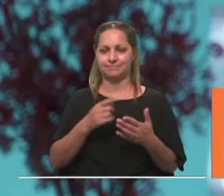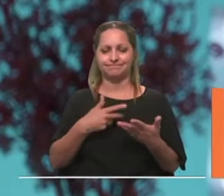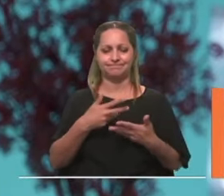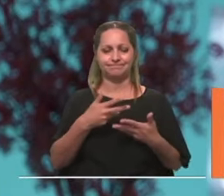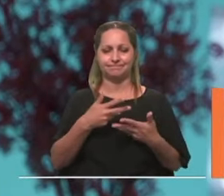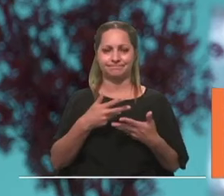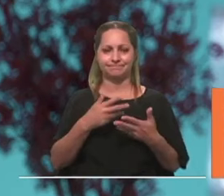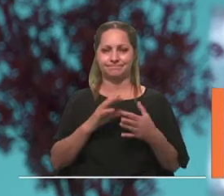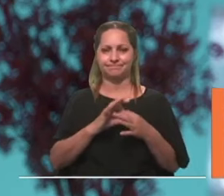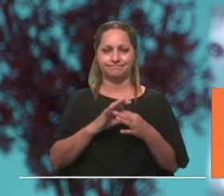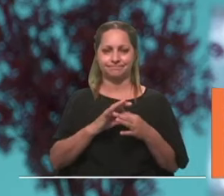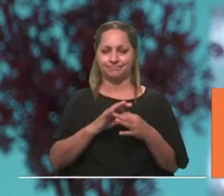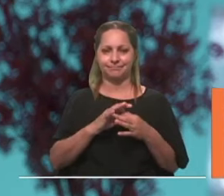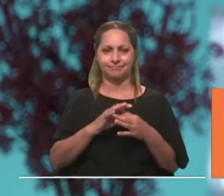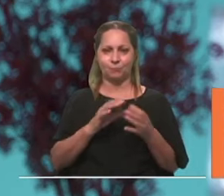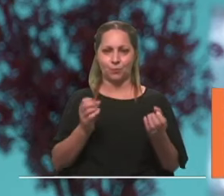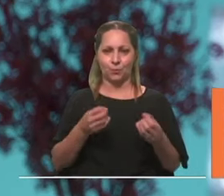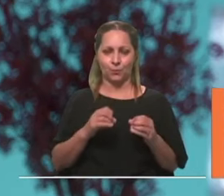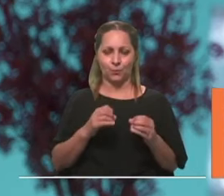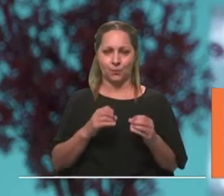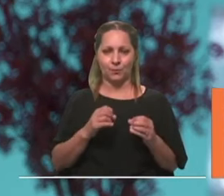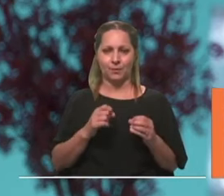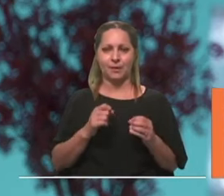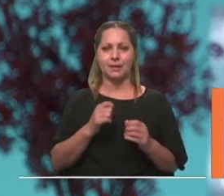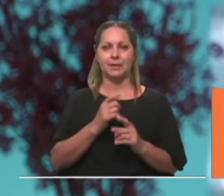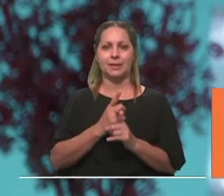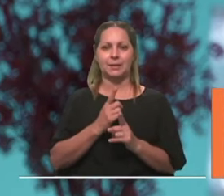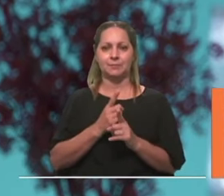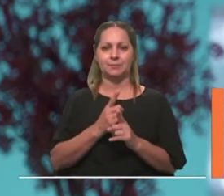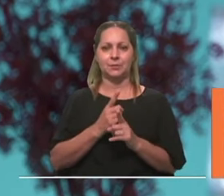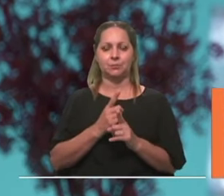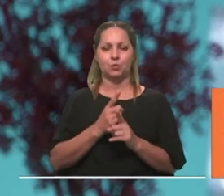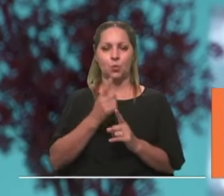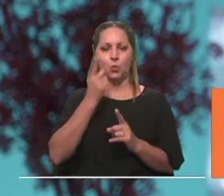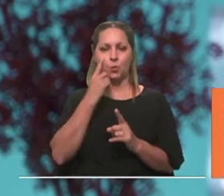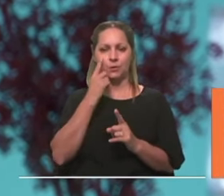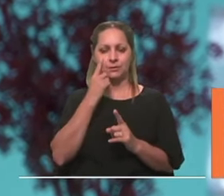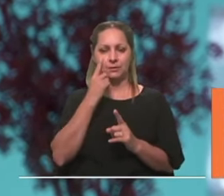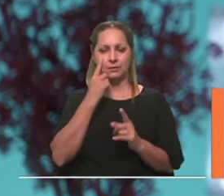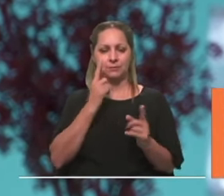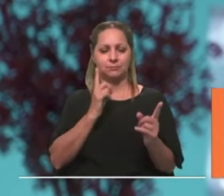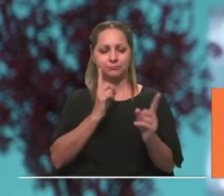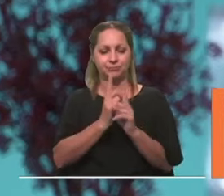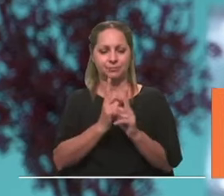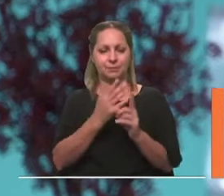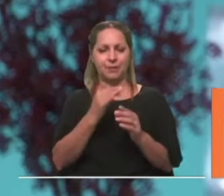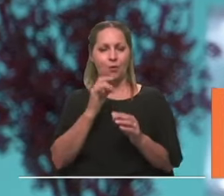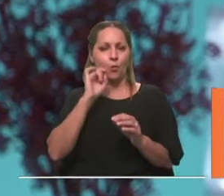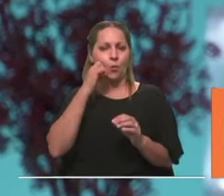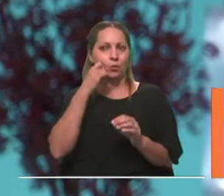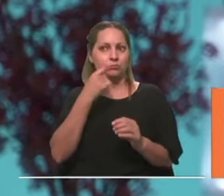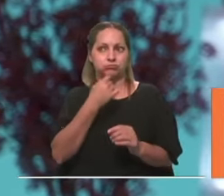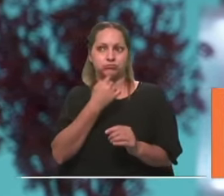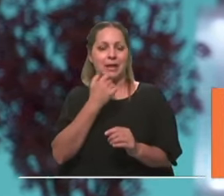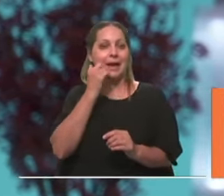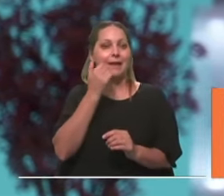de clique de cumplicidade. Mesmo conhecermos um ao outro, acabou por não despertar aquela curiosidade de